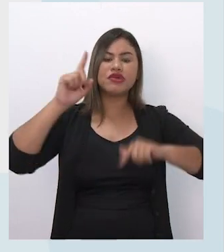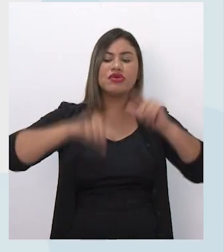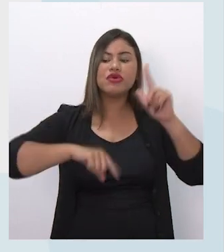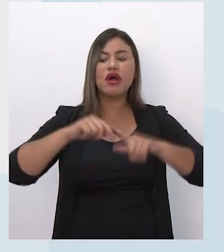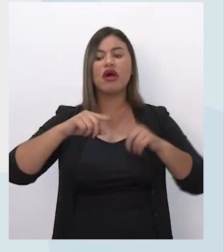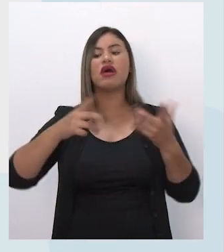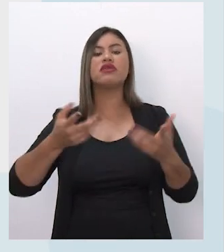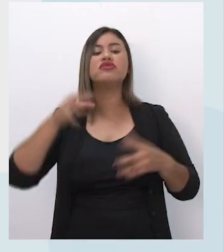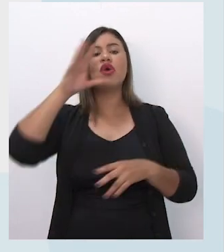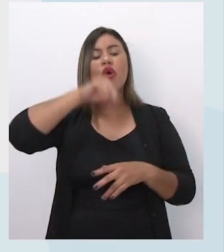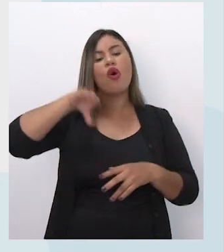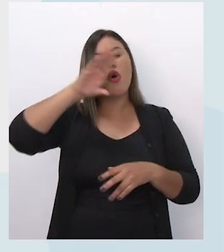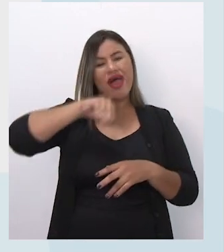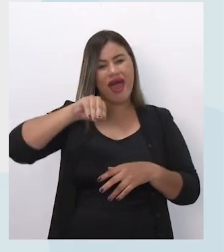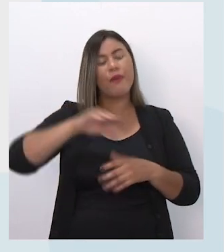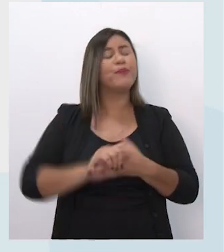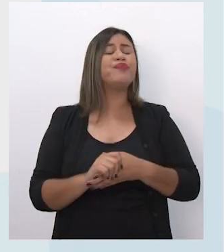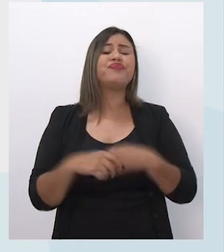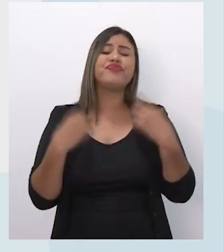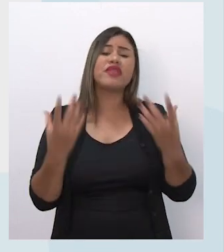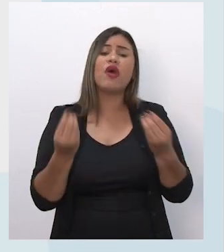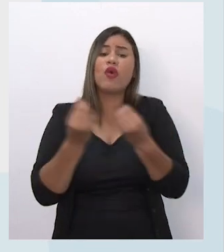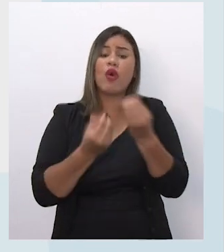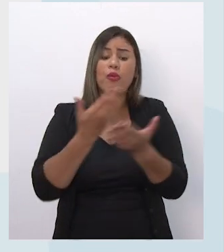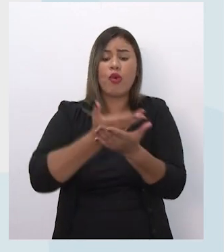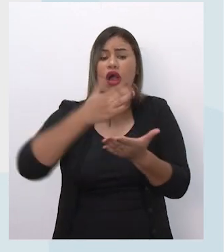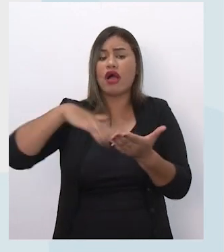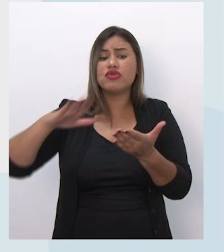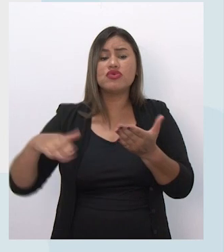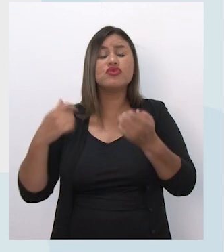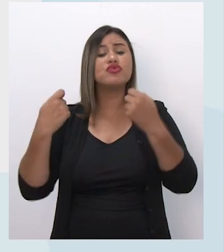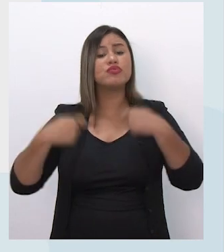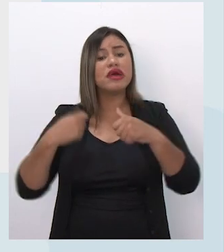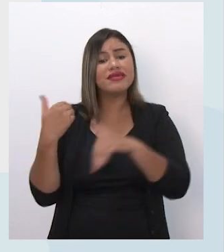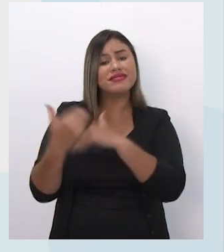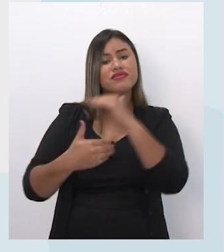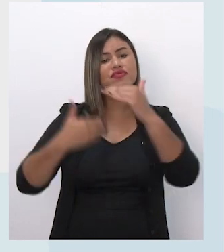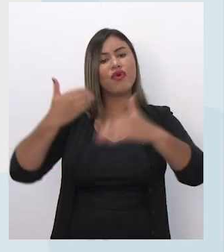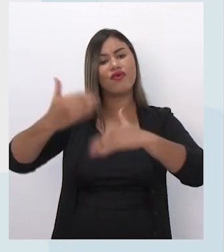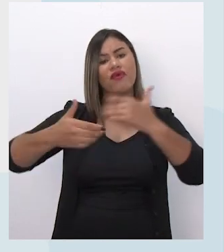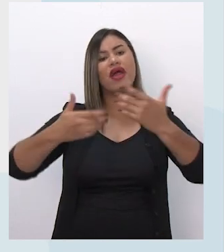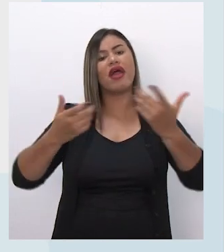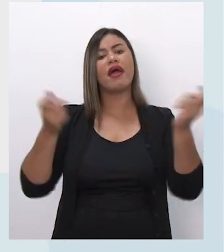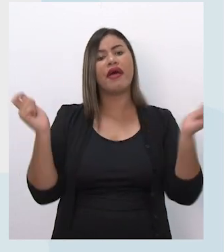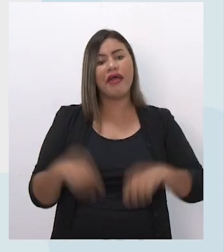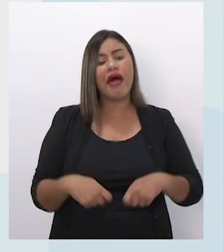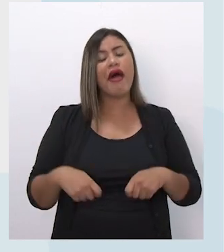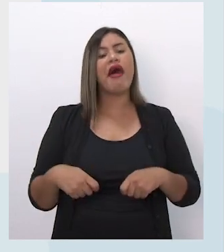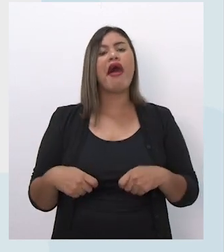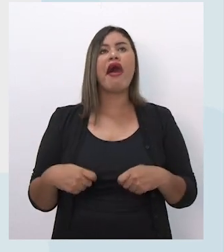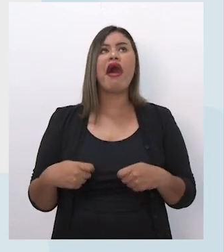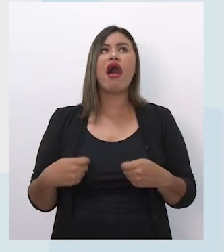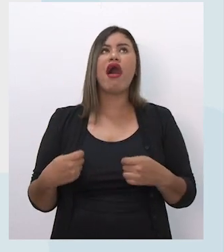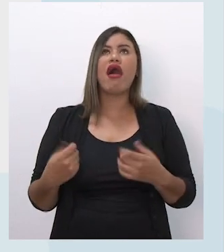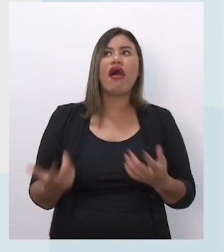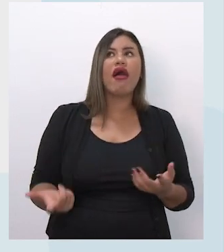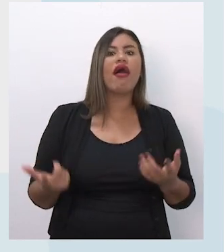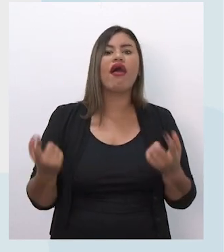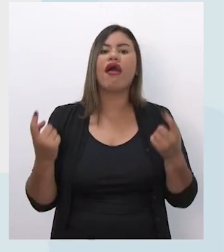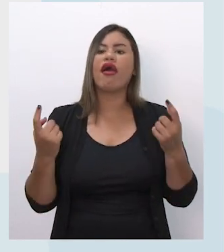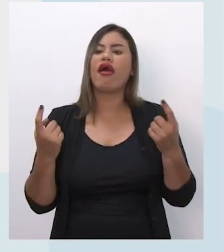ele tenha, né, ele desenvolva progressivamente essa capacidade relacionada